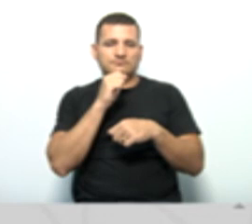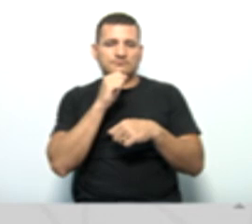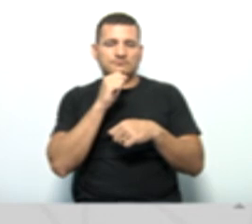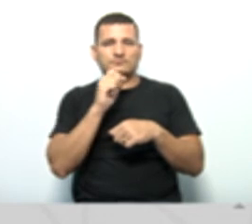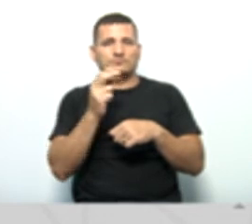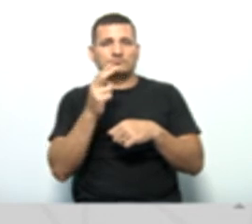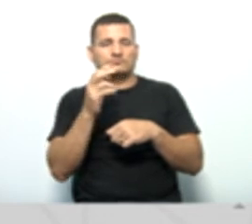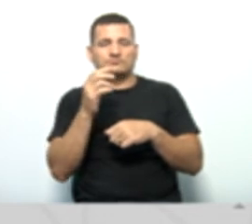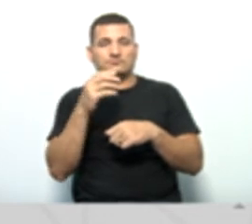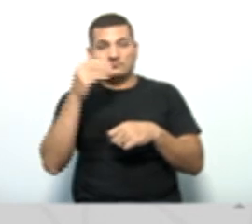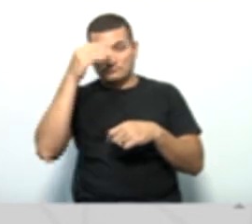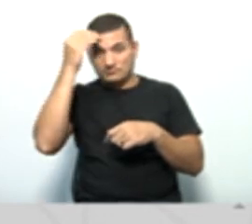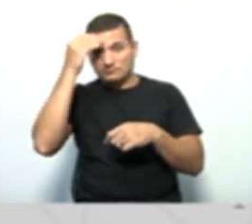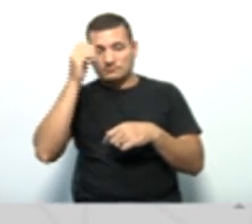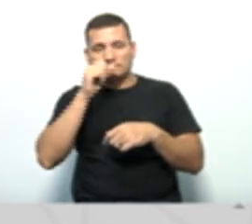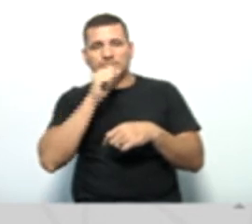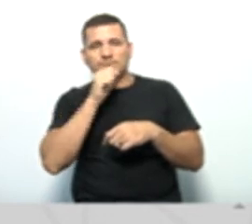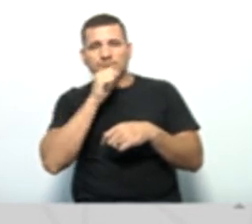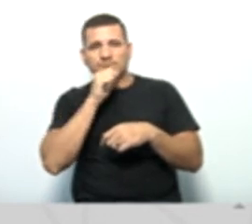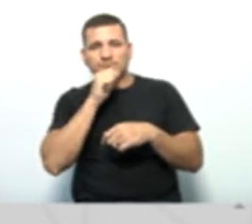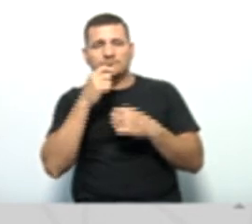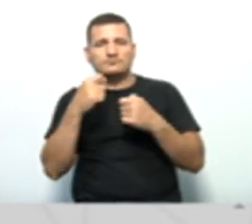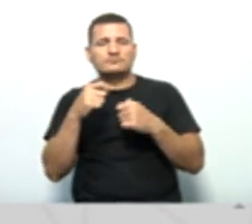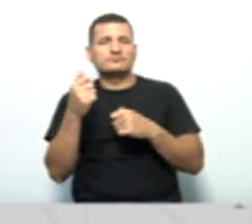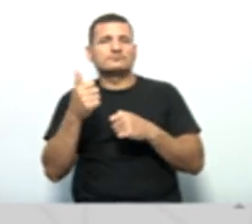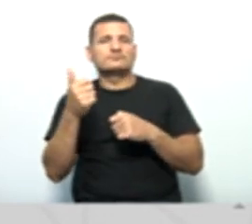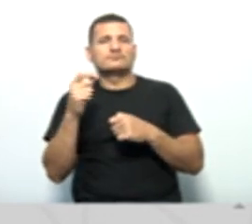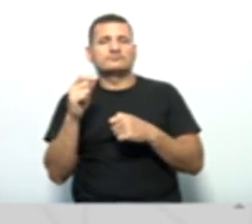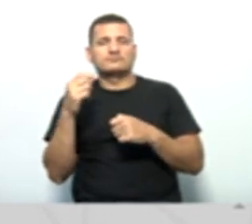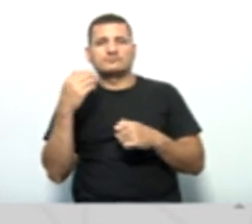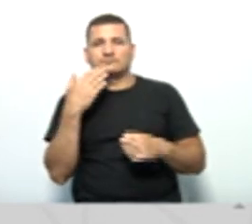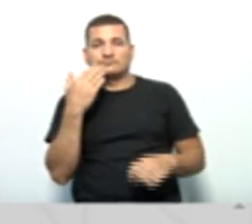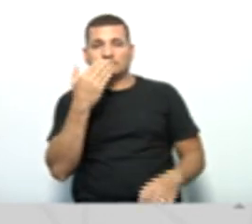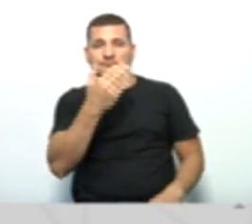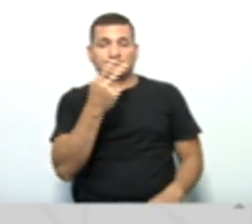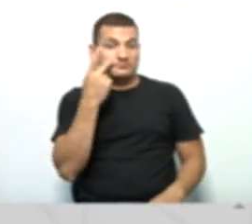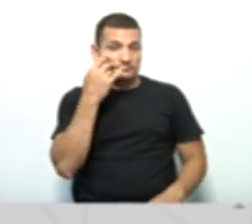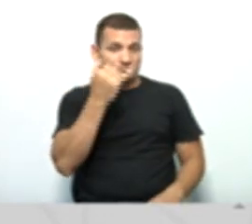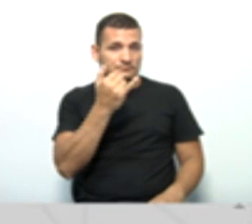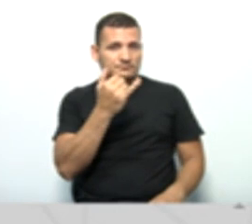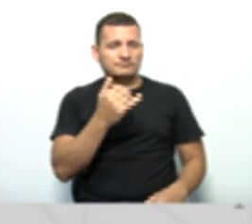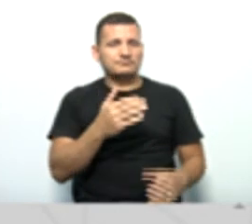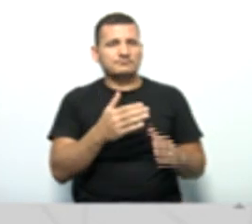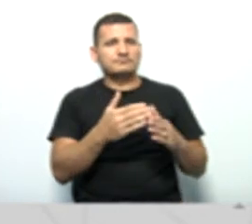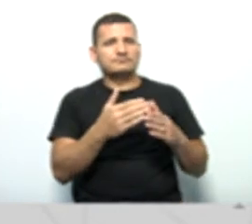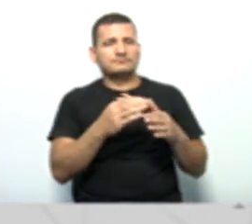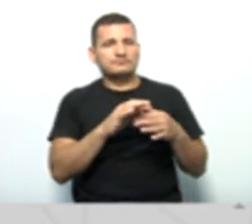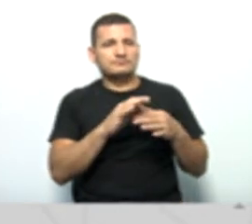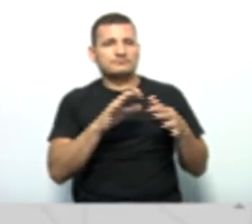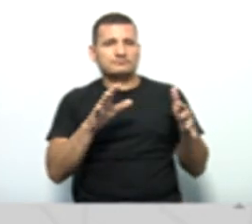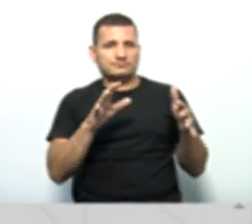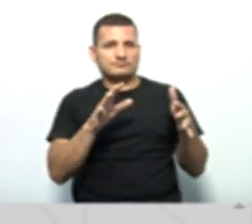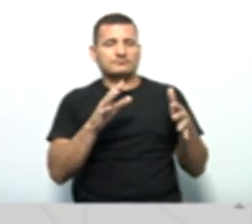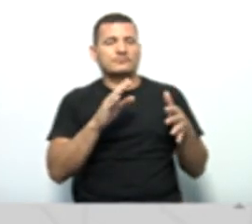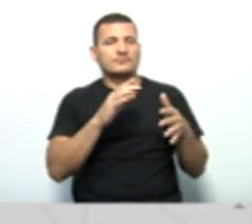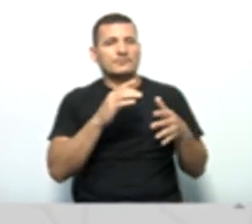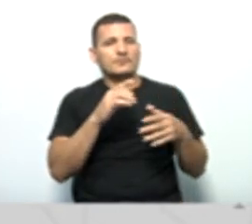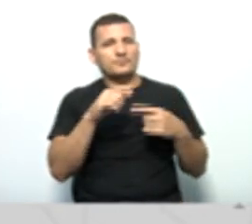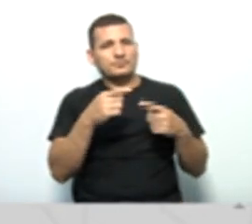com o avô, ele tem que falar primeiro, pedir a permissão do pai dele para falar com o meu avô.